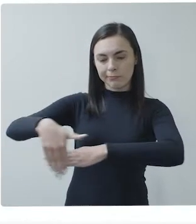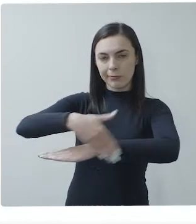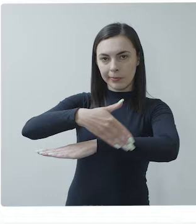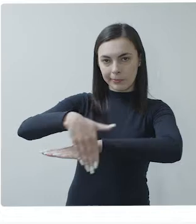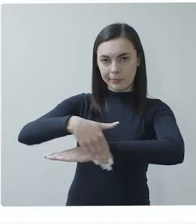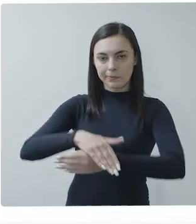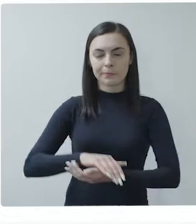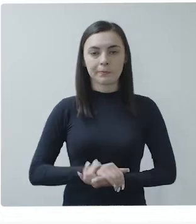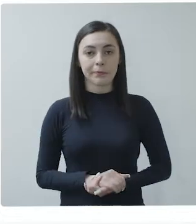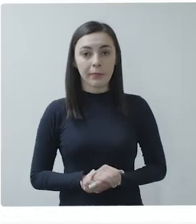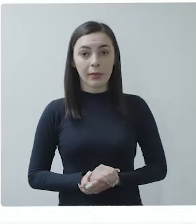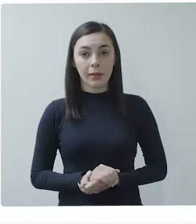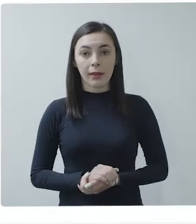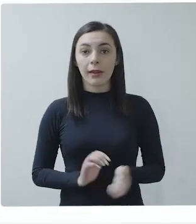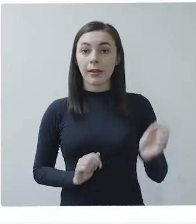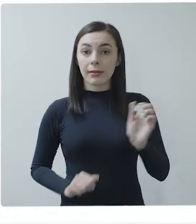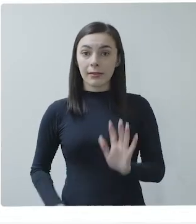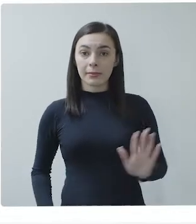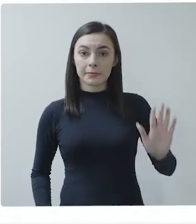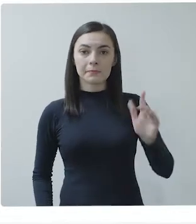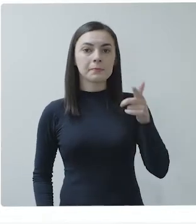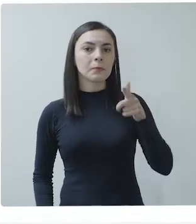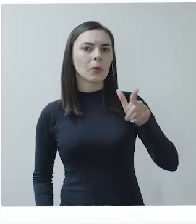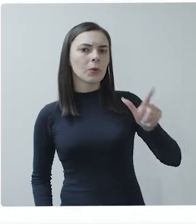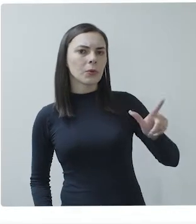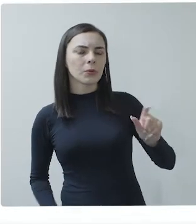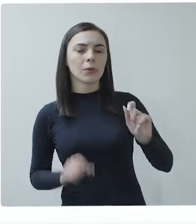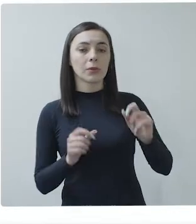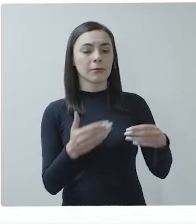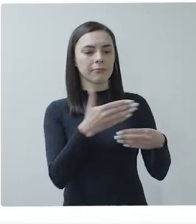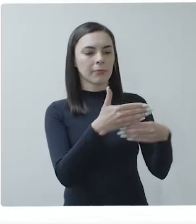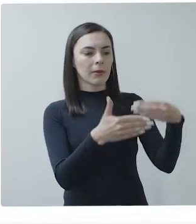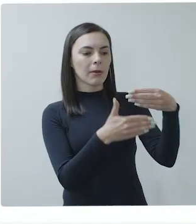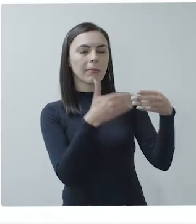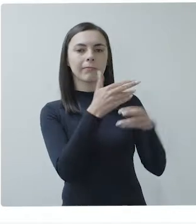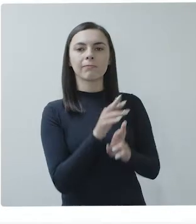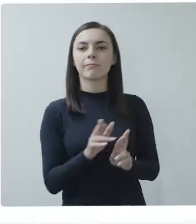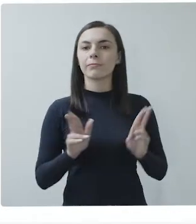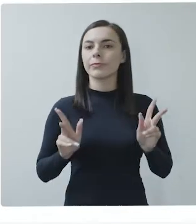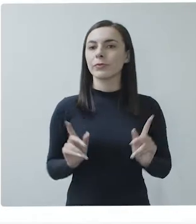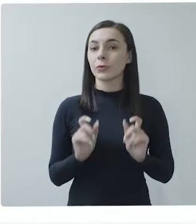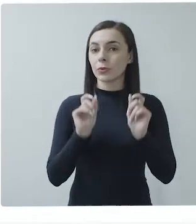Na outra imagem, o que que a gente pode ver? Que é um outro muro. Muro do quê?